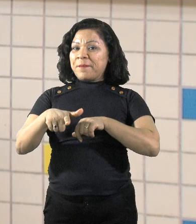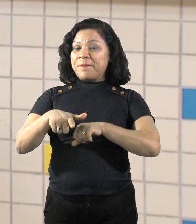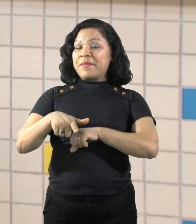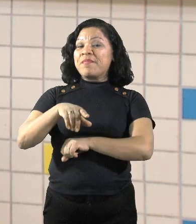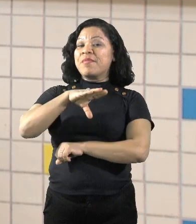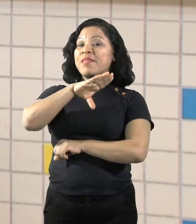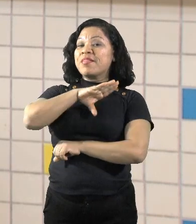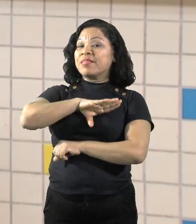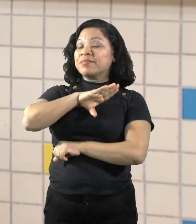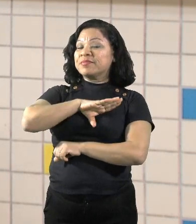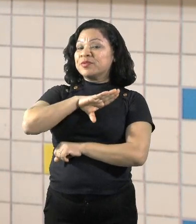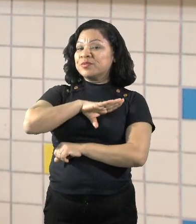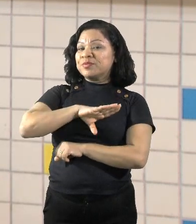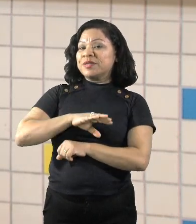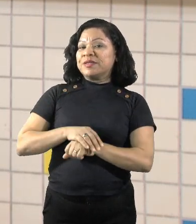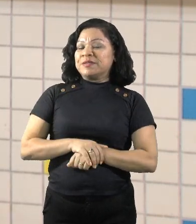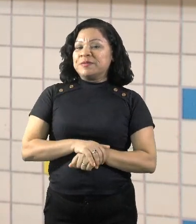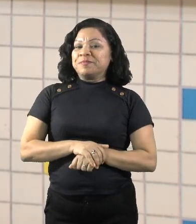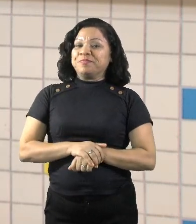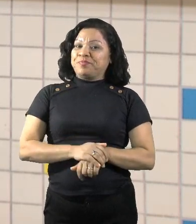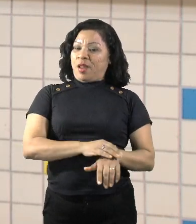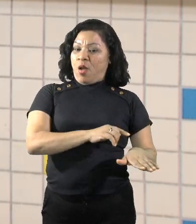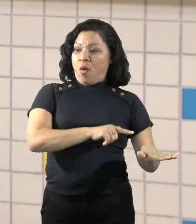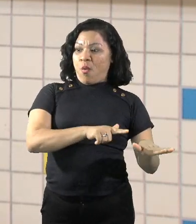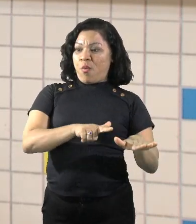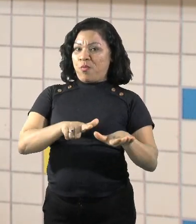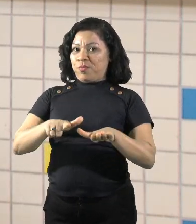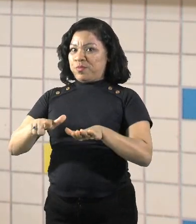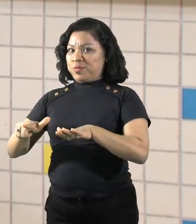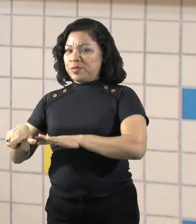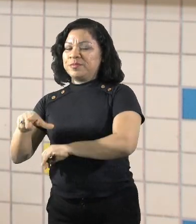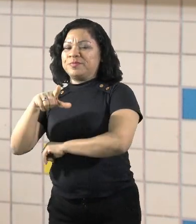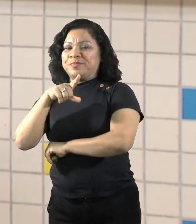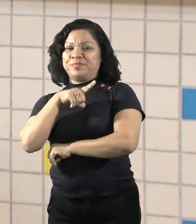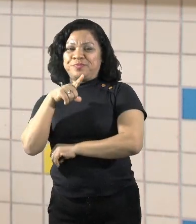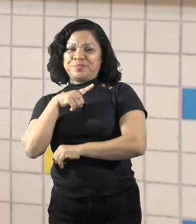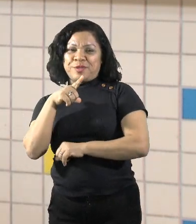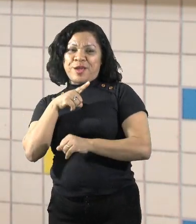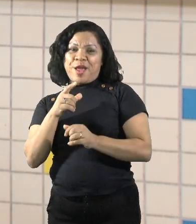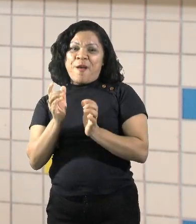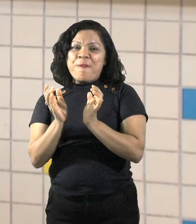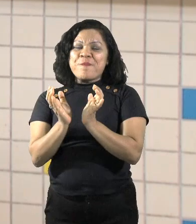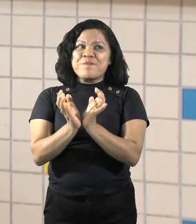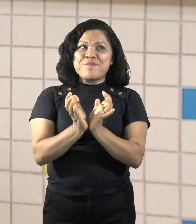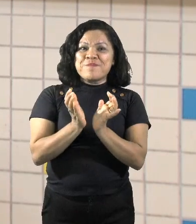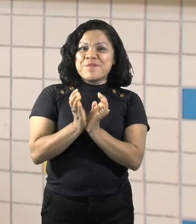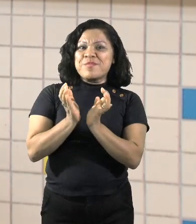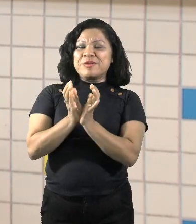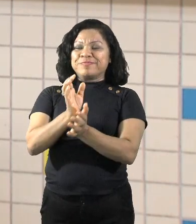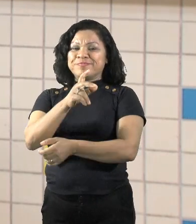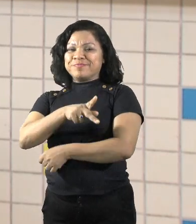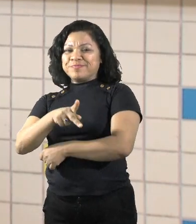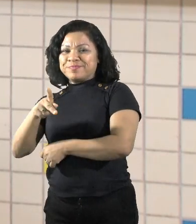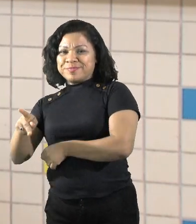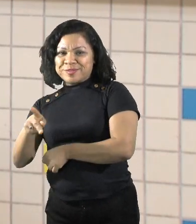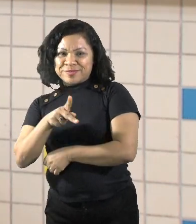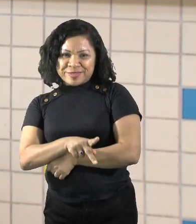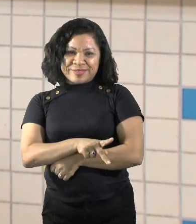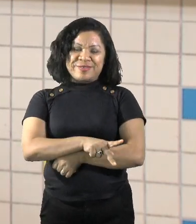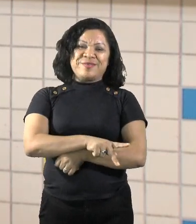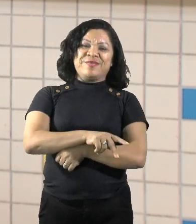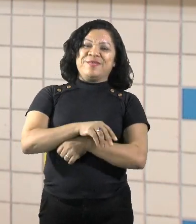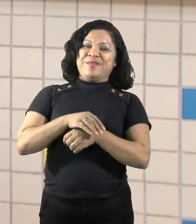portuguesa. Ao longo das semanas, teremos uma equipe maravilhosa de professores que irá trabalhar